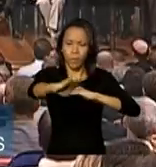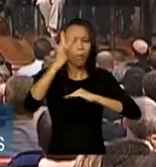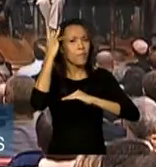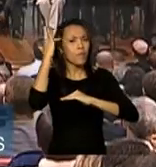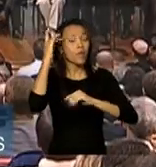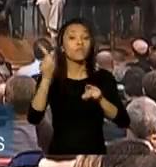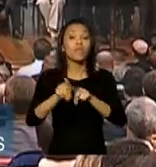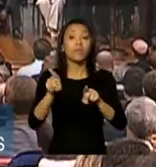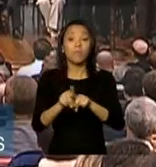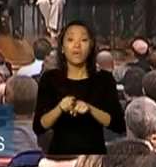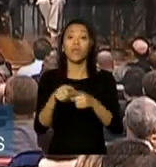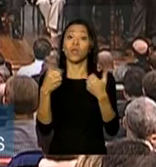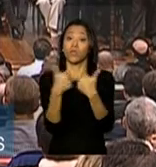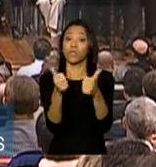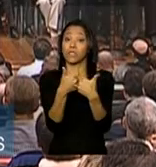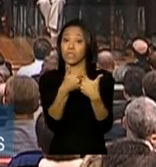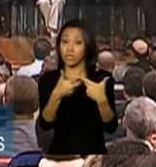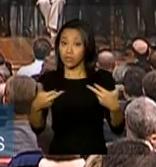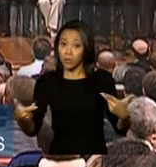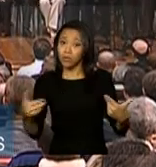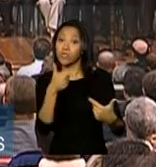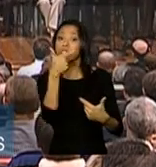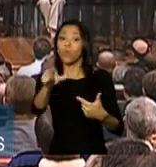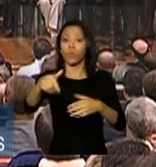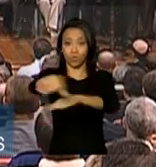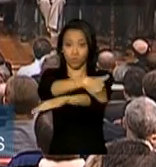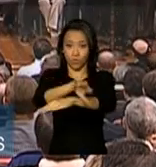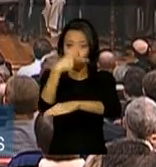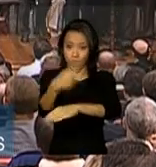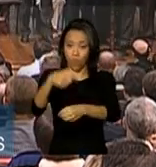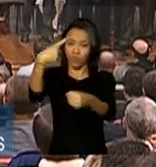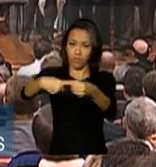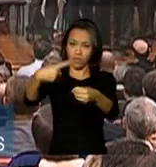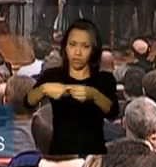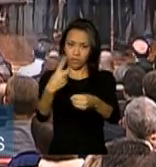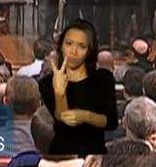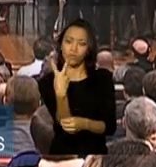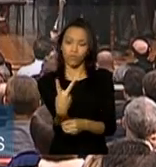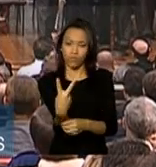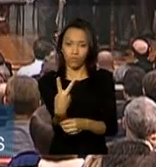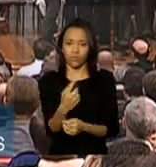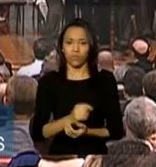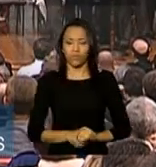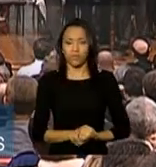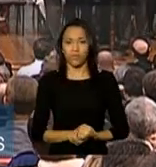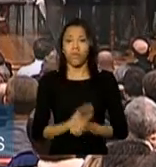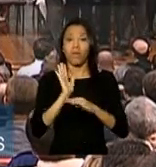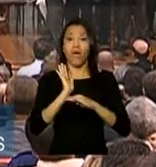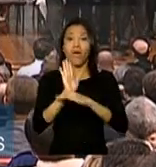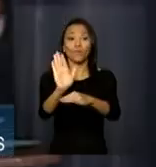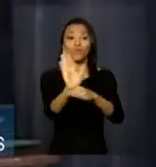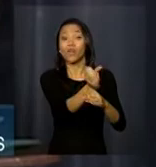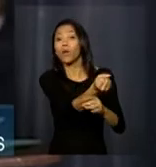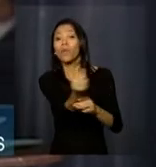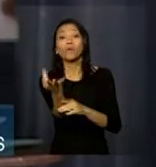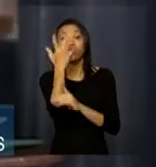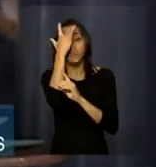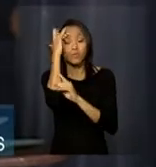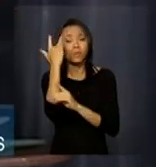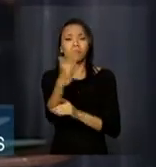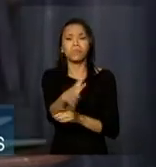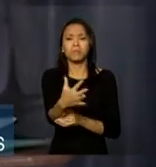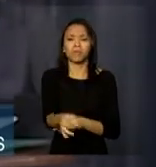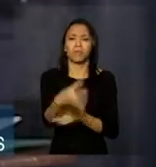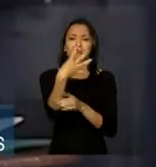Programa Protransporte, nas ruas Pedro Olavo Hoffmann e João Orestes Paoro, beneficiando uma população estimada